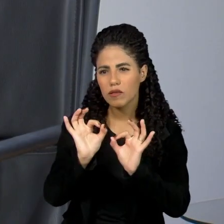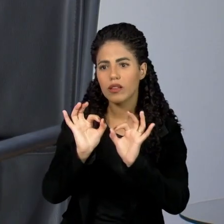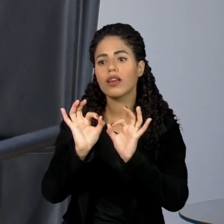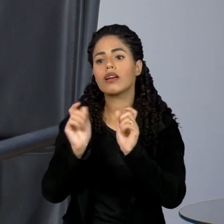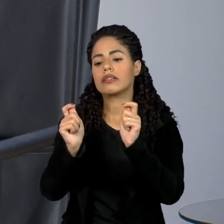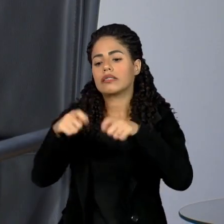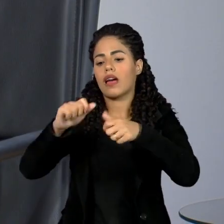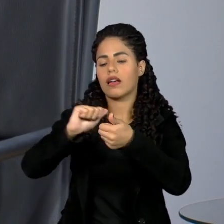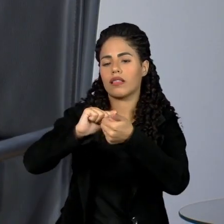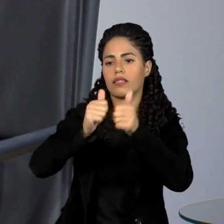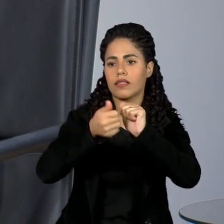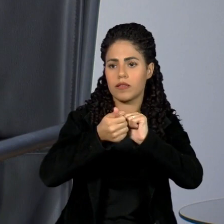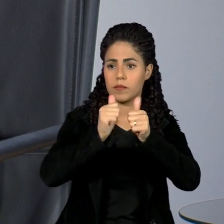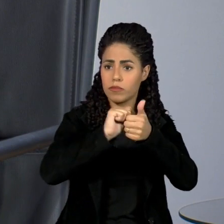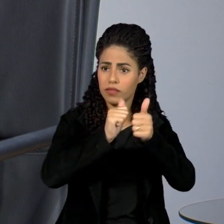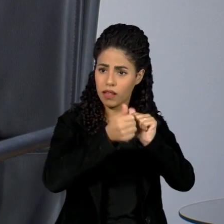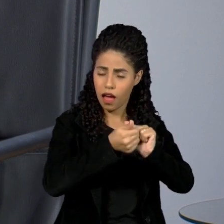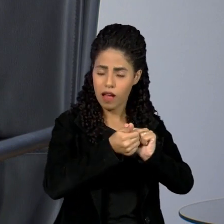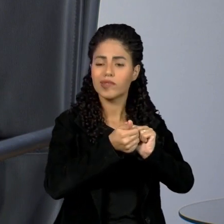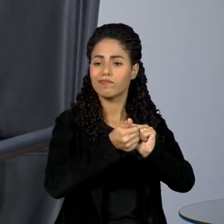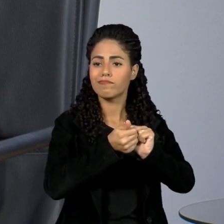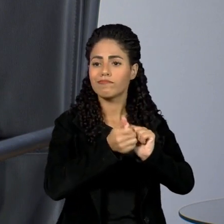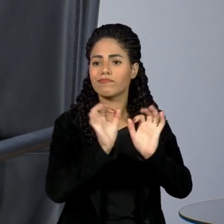apropriado pela